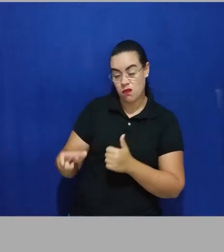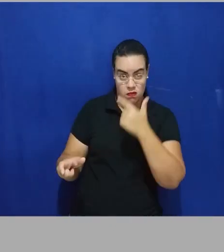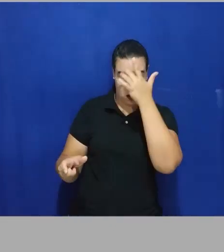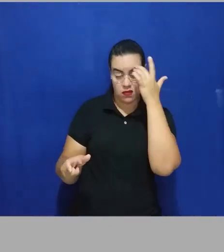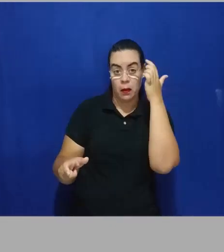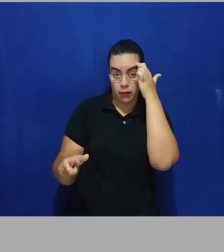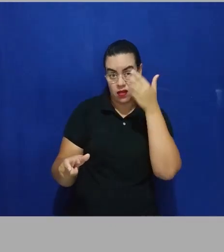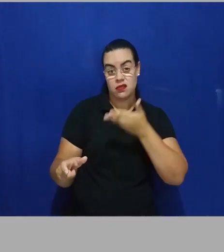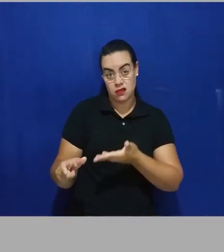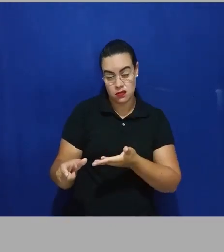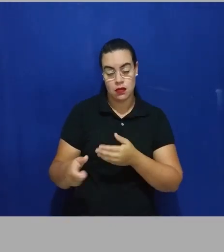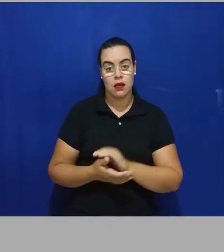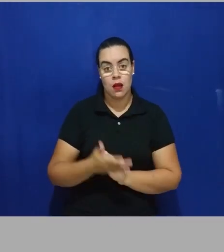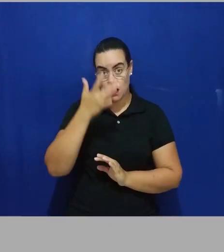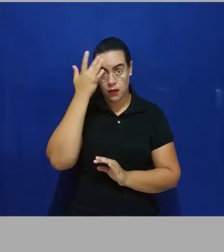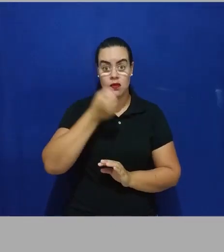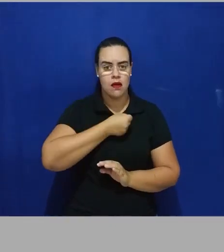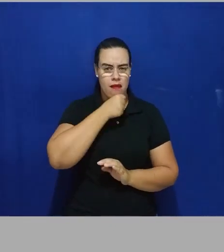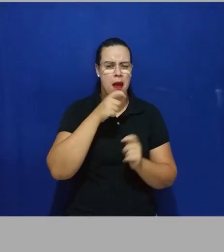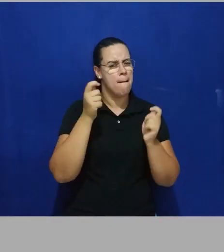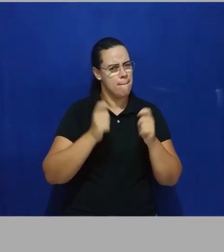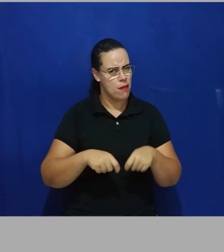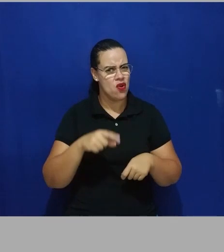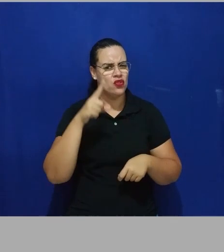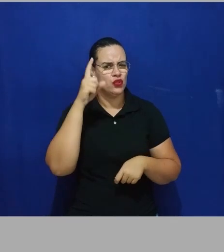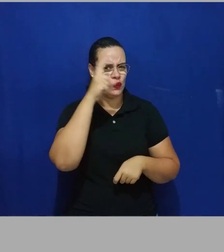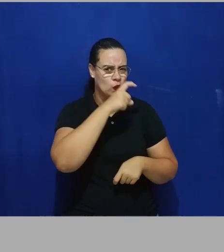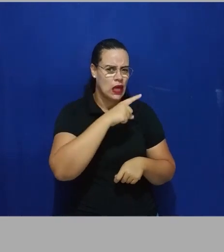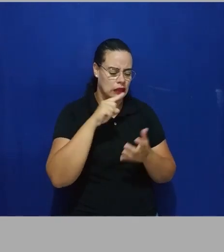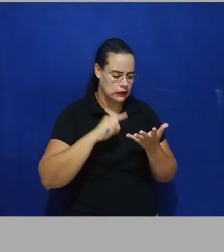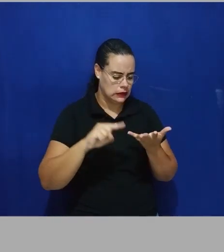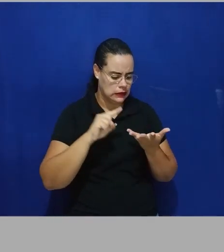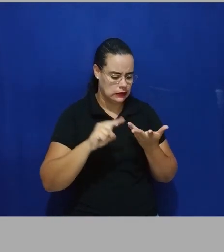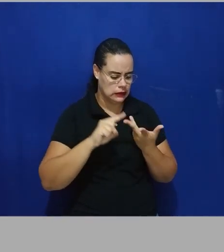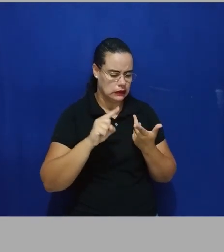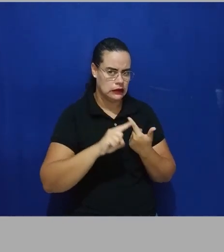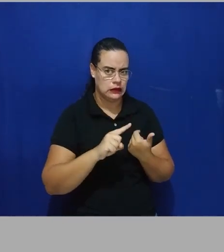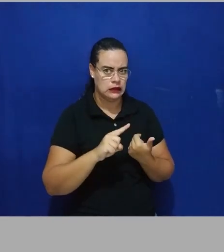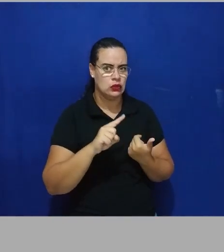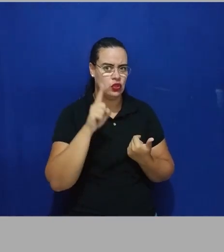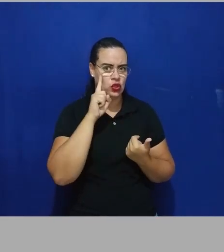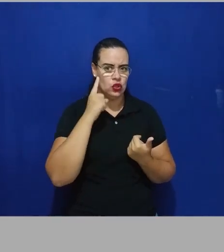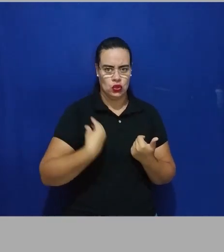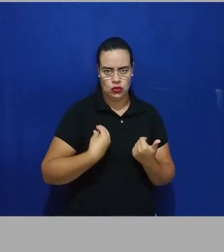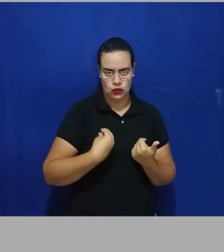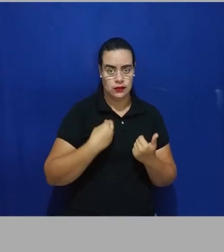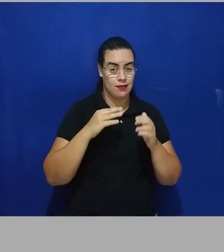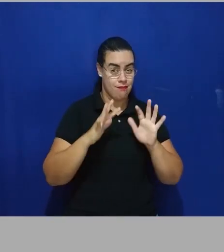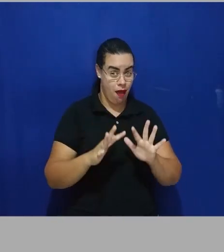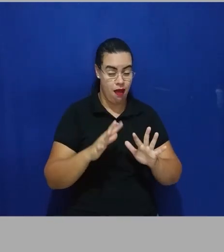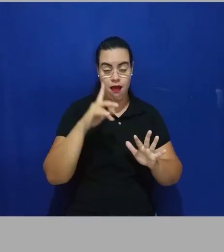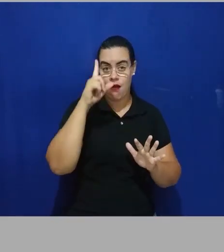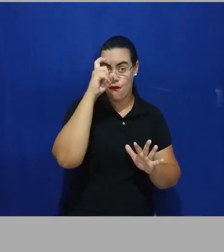até dificuldades em muitas questões no dia a dia, mas essas dificuldades, na maioria das vezes, se